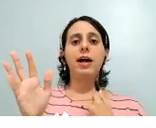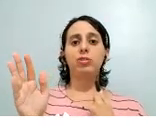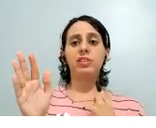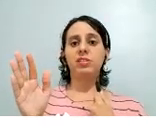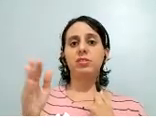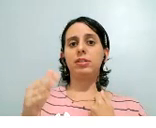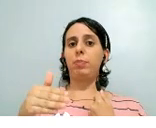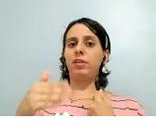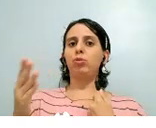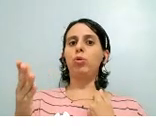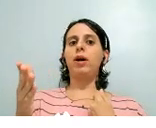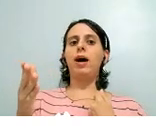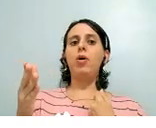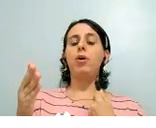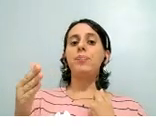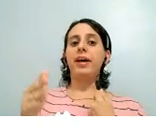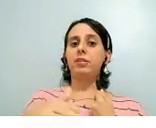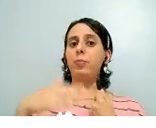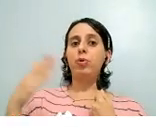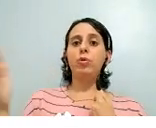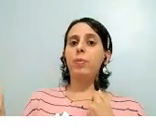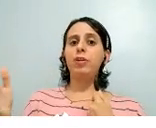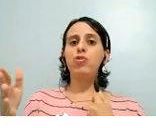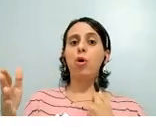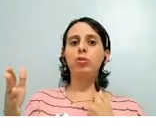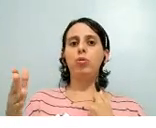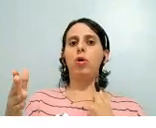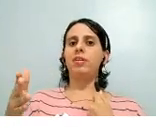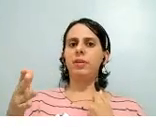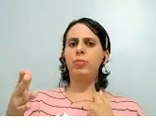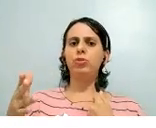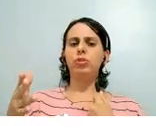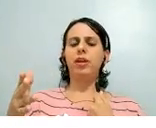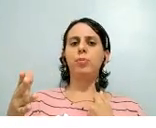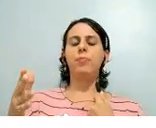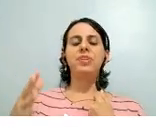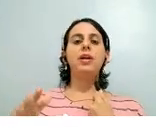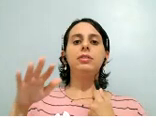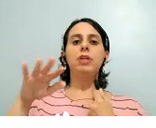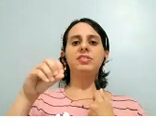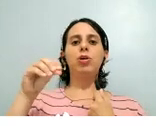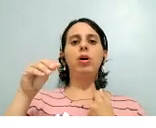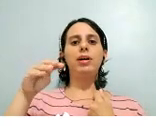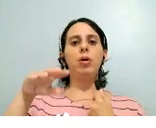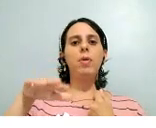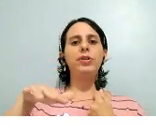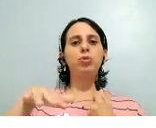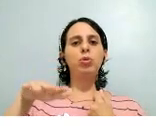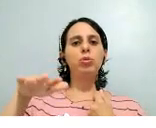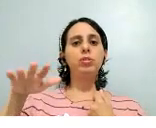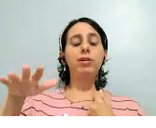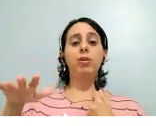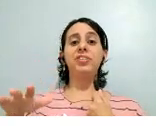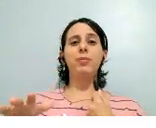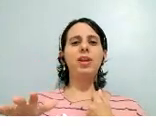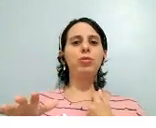horas, às vezes, dependendo do local, até por mais de 8 horas, é muito tempo. Então, você está colocando a mão em